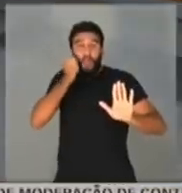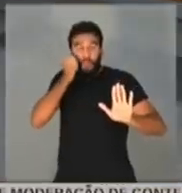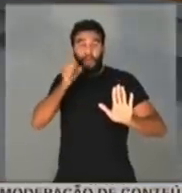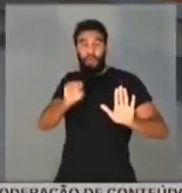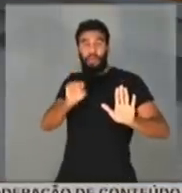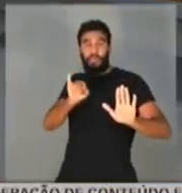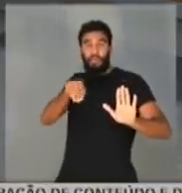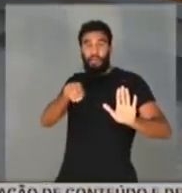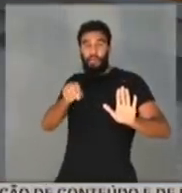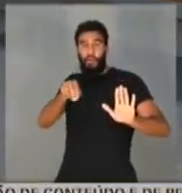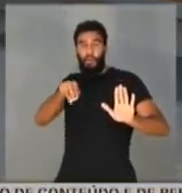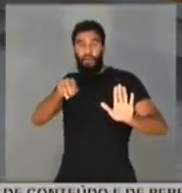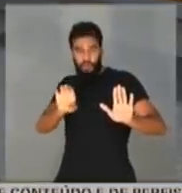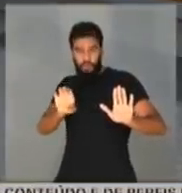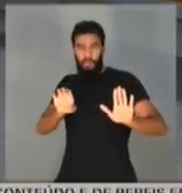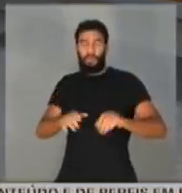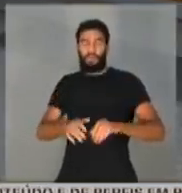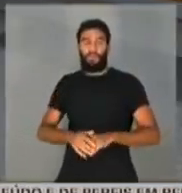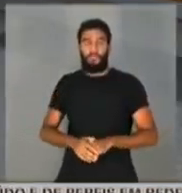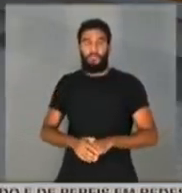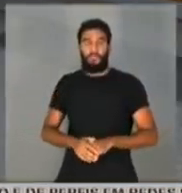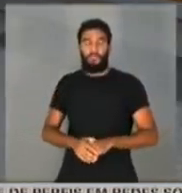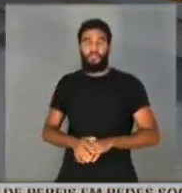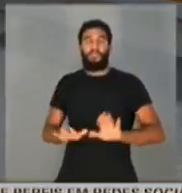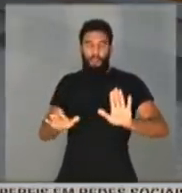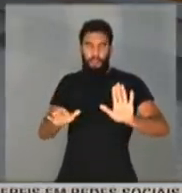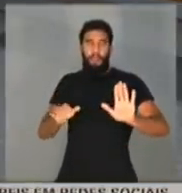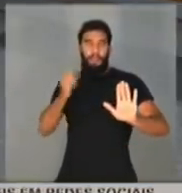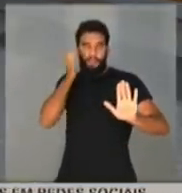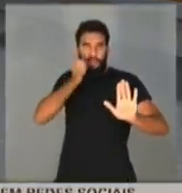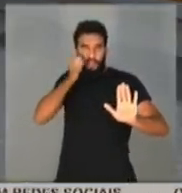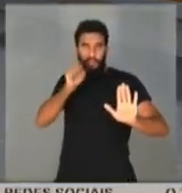está. Presidente. Senadora Simone.